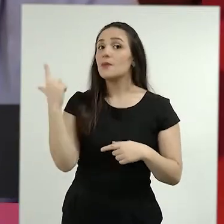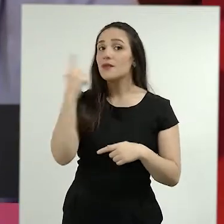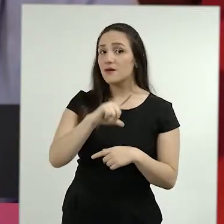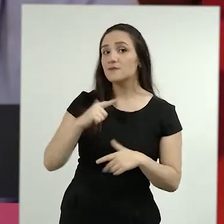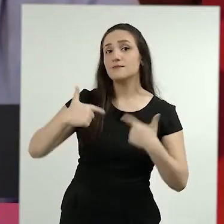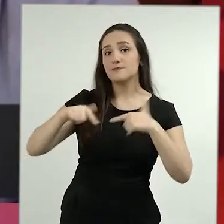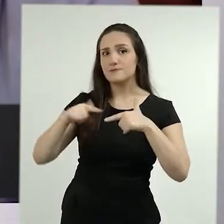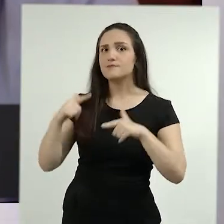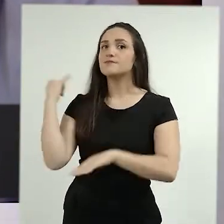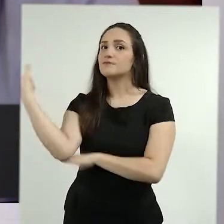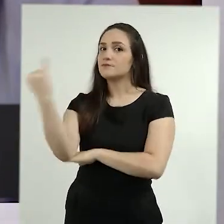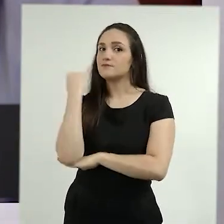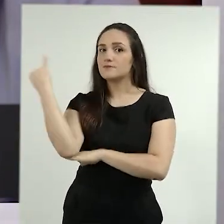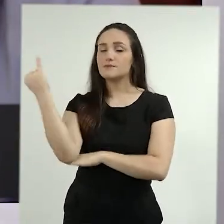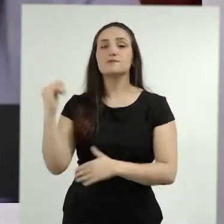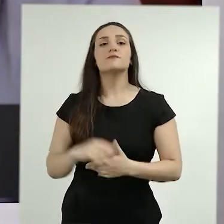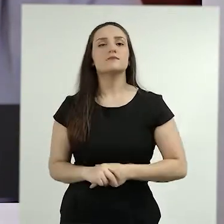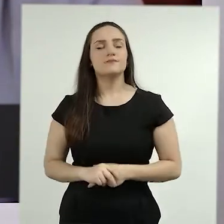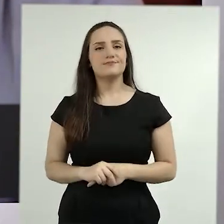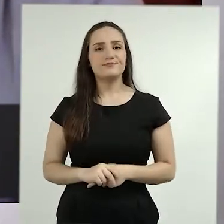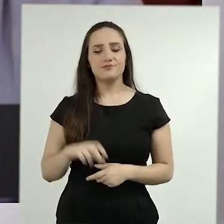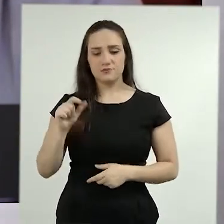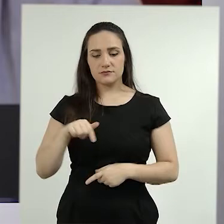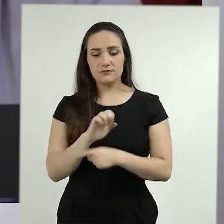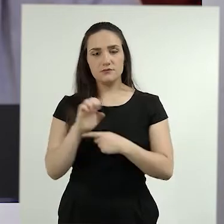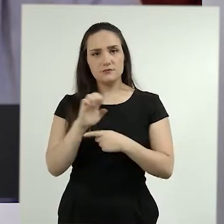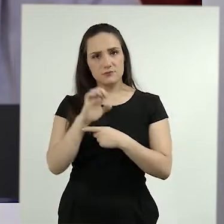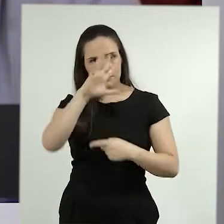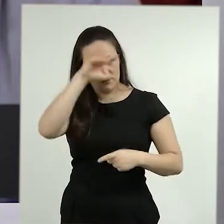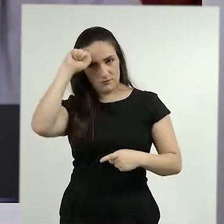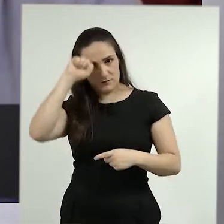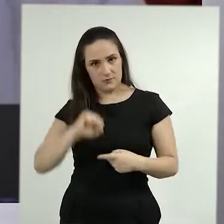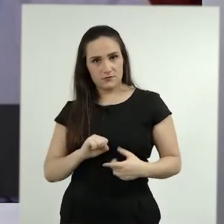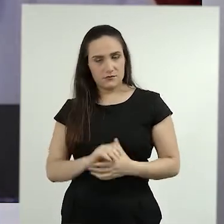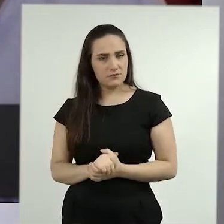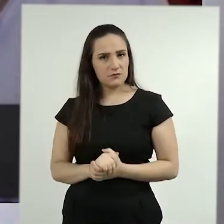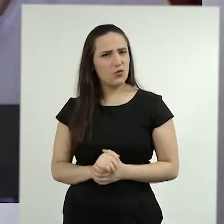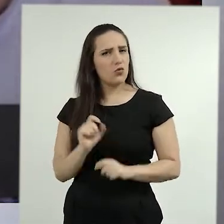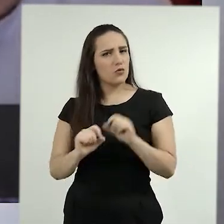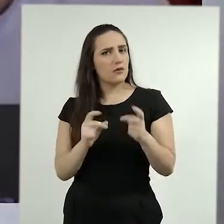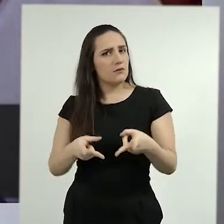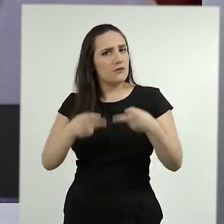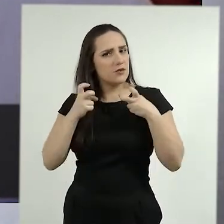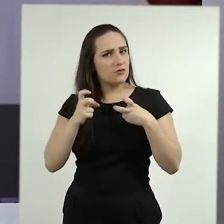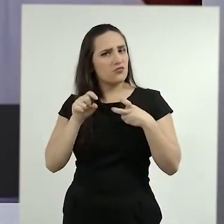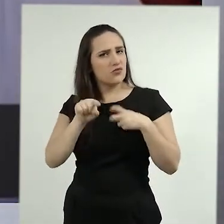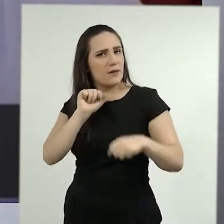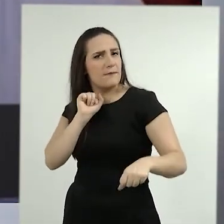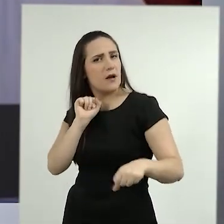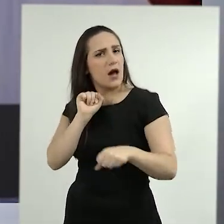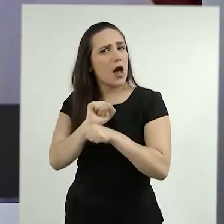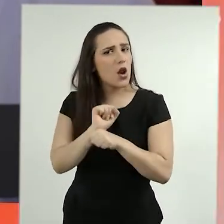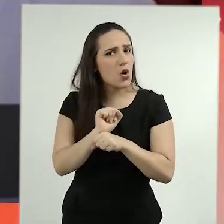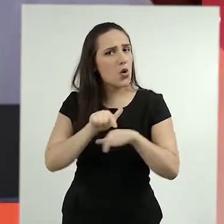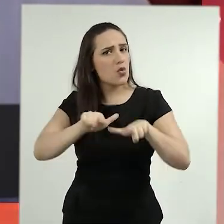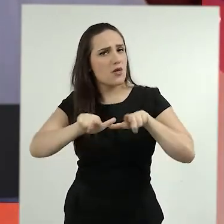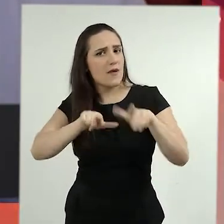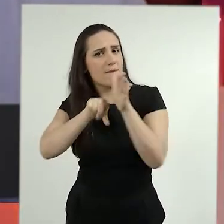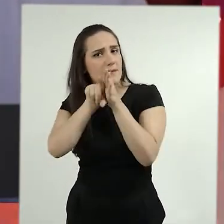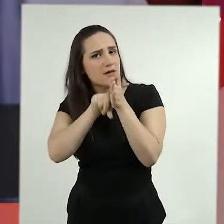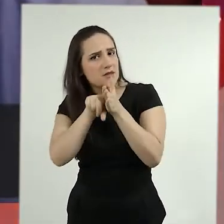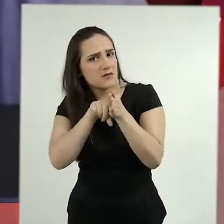vocês consigam desempenhar esse trabalho importante. No estado, vocês tiveram que paralisar